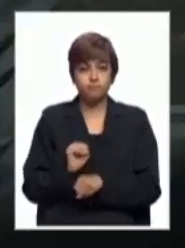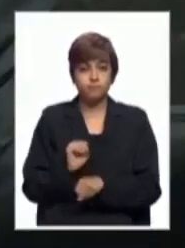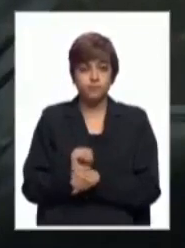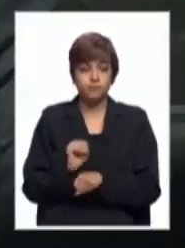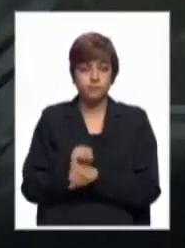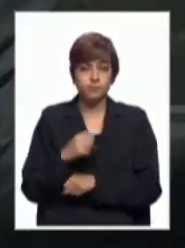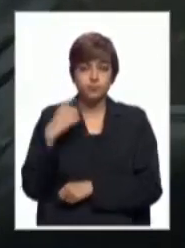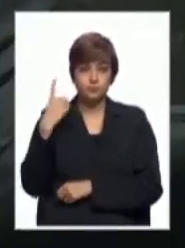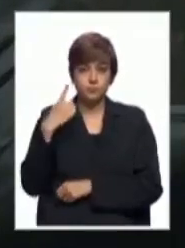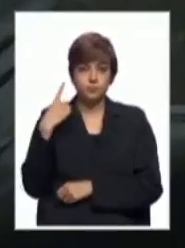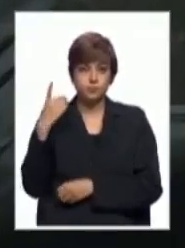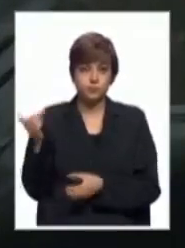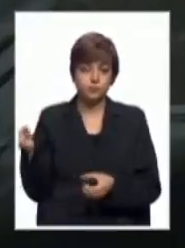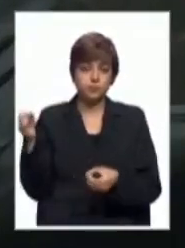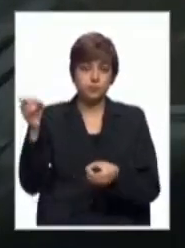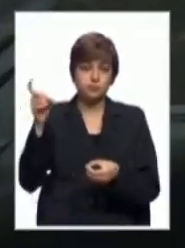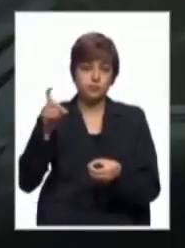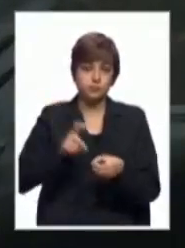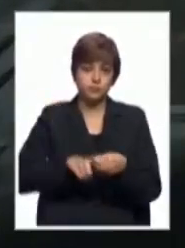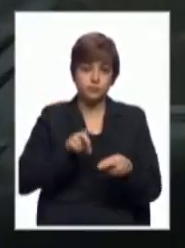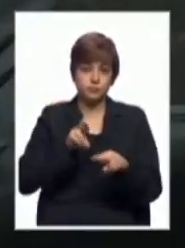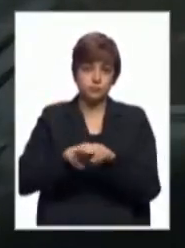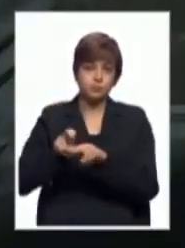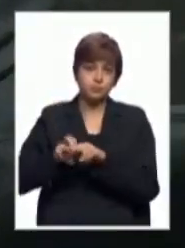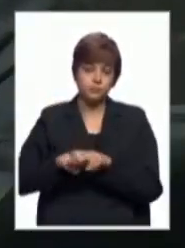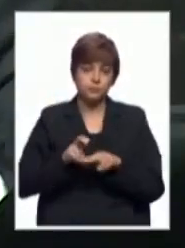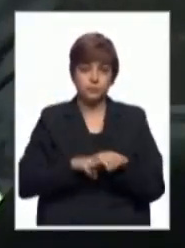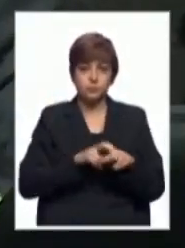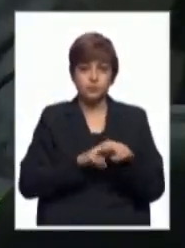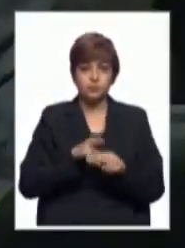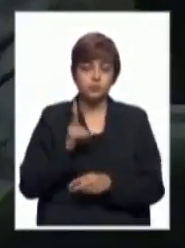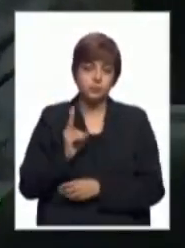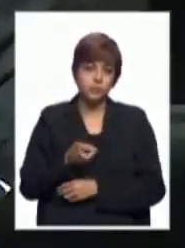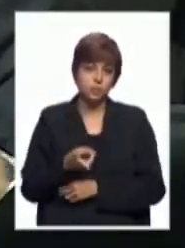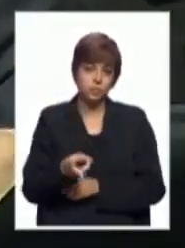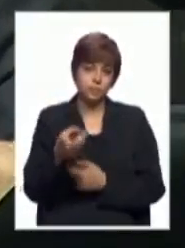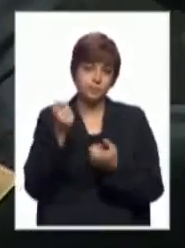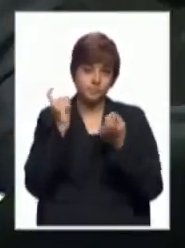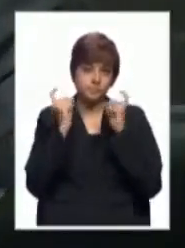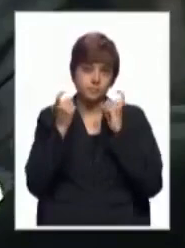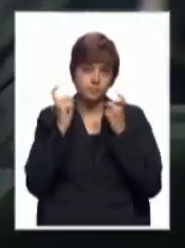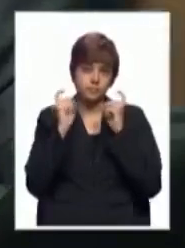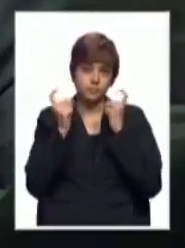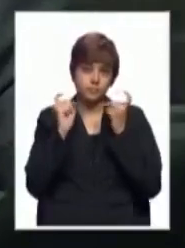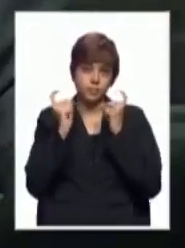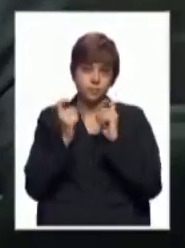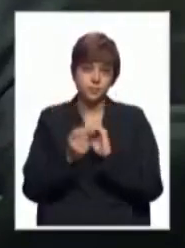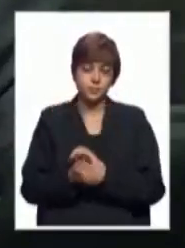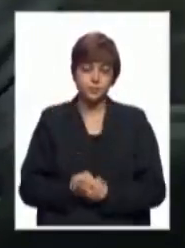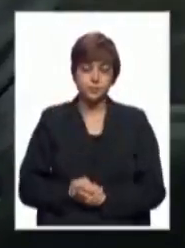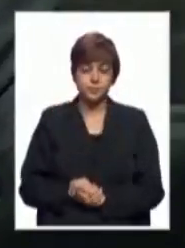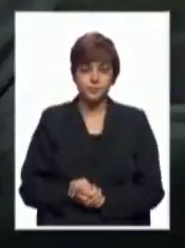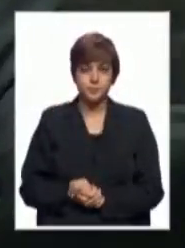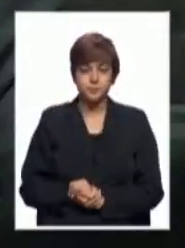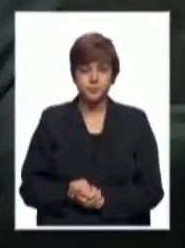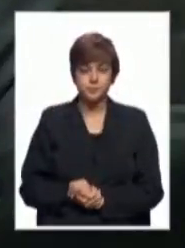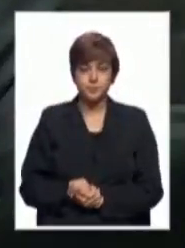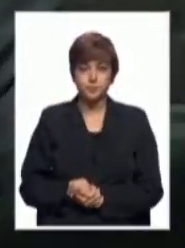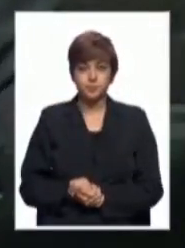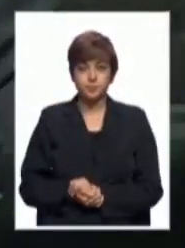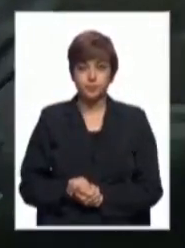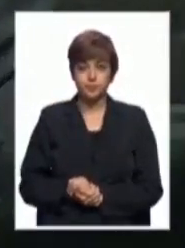deputados para ocuparem os seus lugares e prosseguirmos agora os trabalhos.